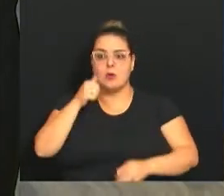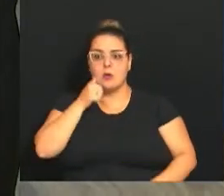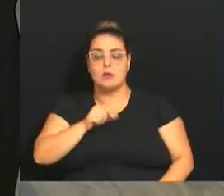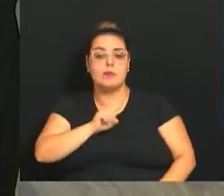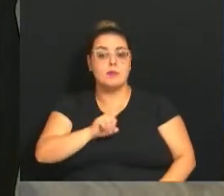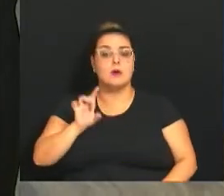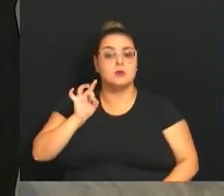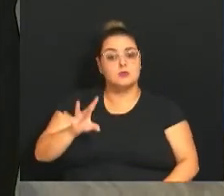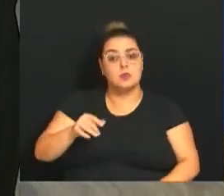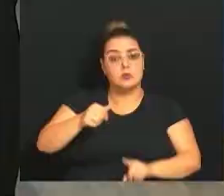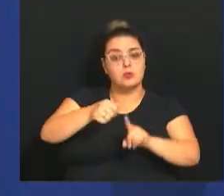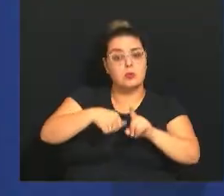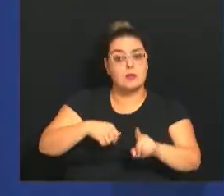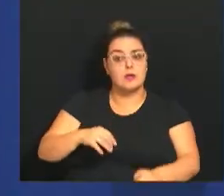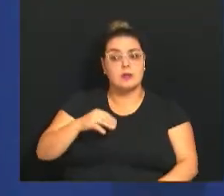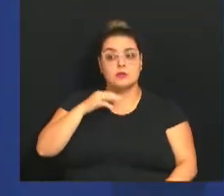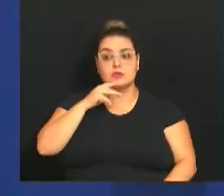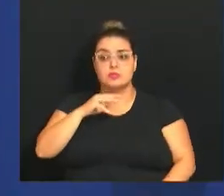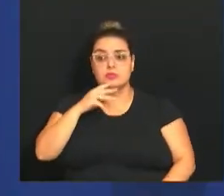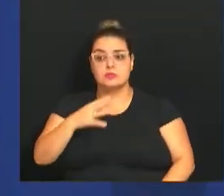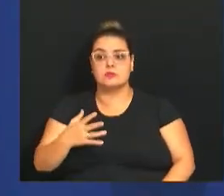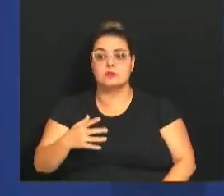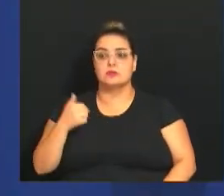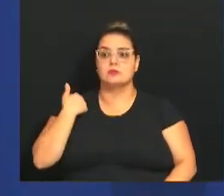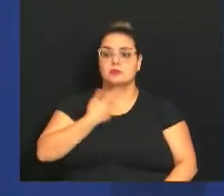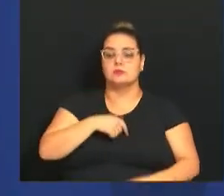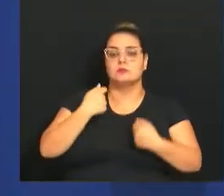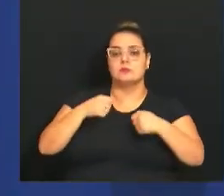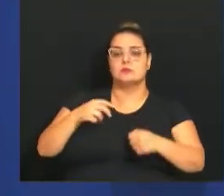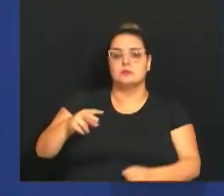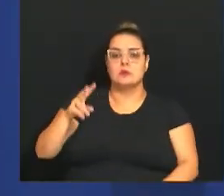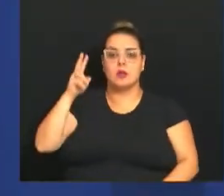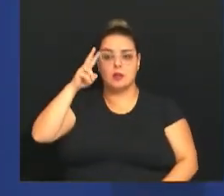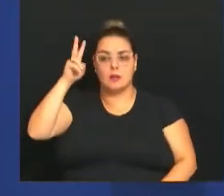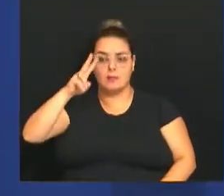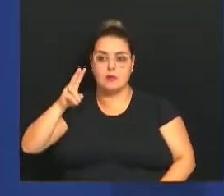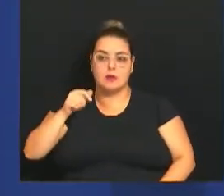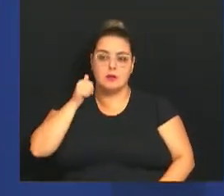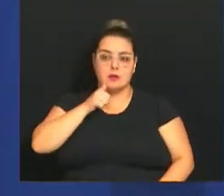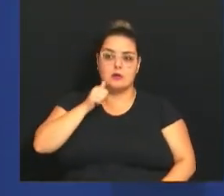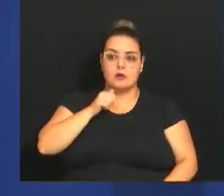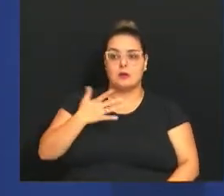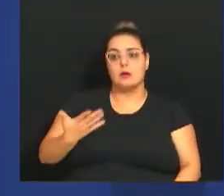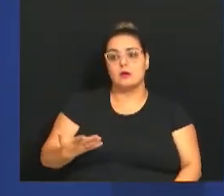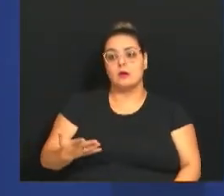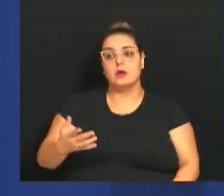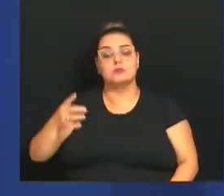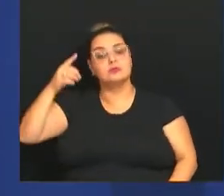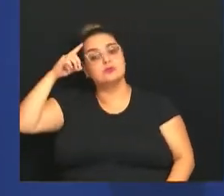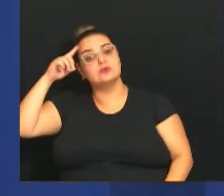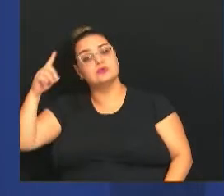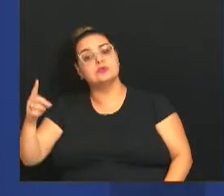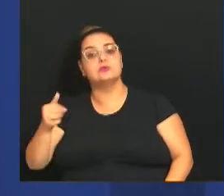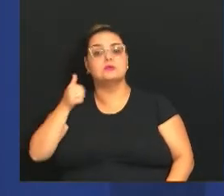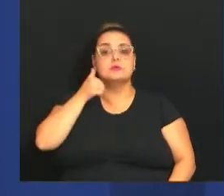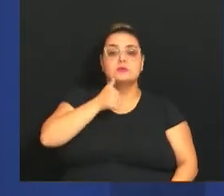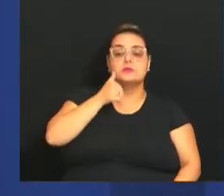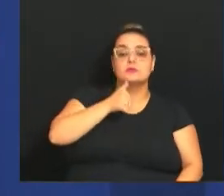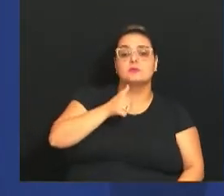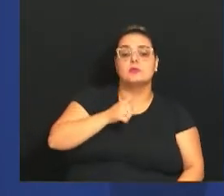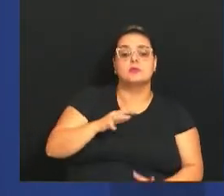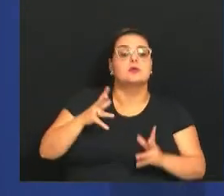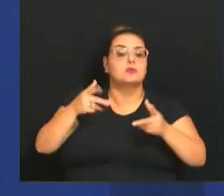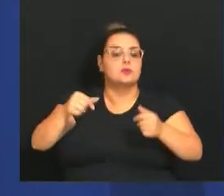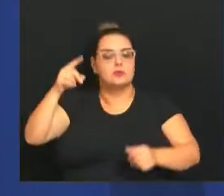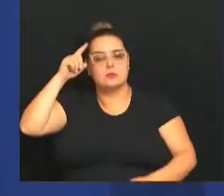A gente tem que lembrar das mulheres, né? Porque quando chega o dia 8 de março, que a gente ouve assim, o Dia das Mulheres são todos os dias. mas a gente não